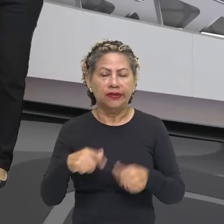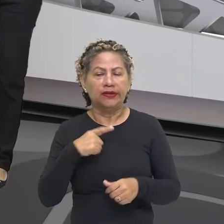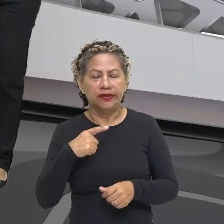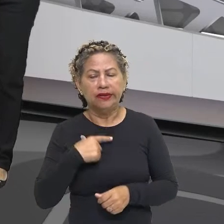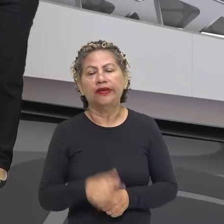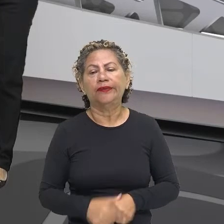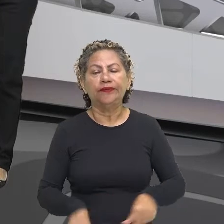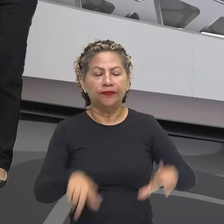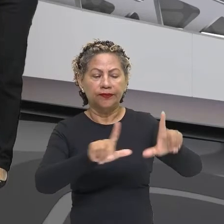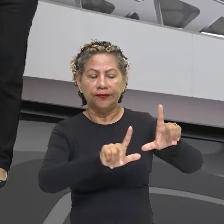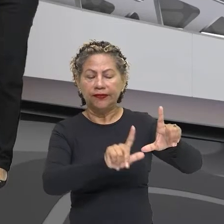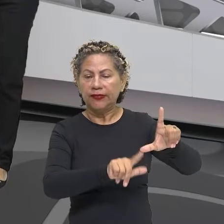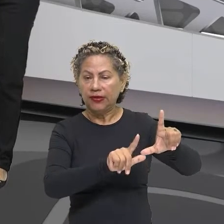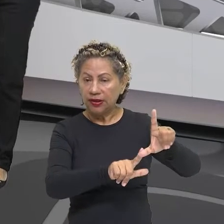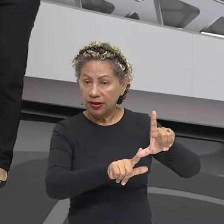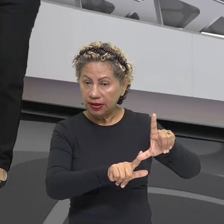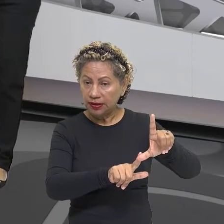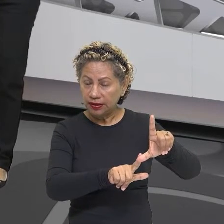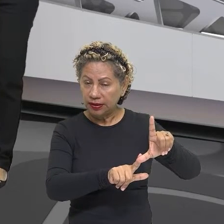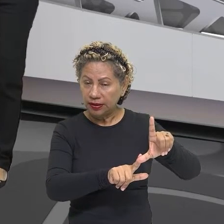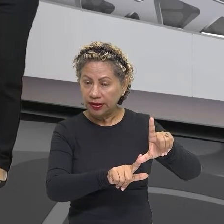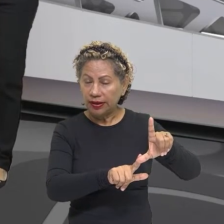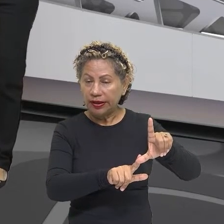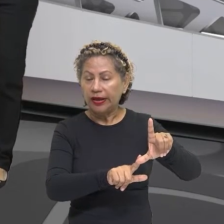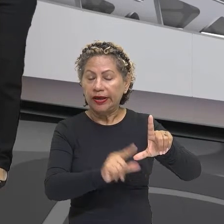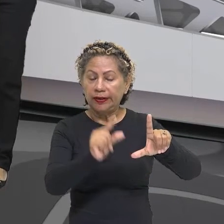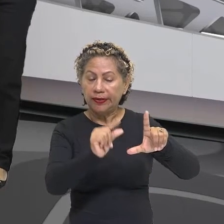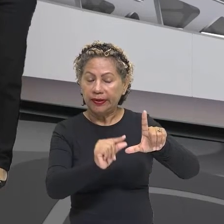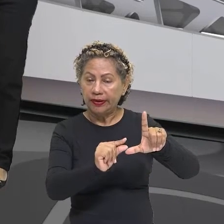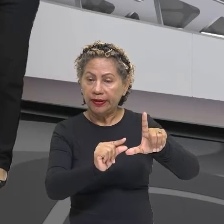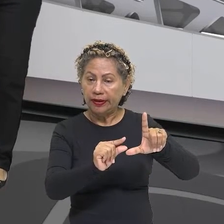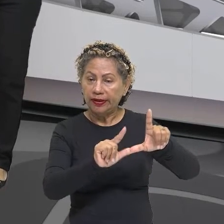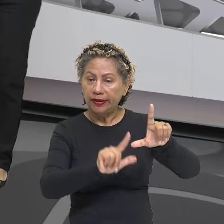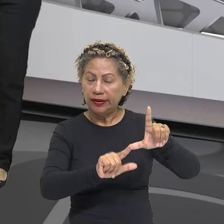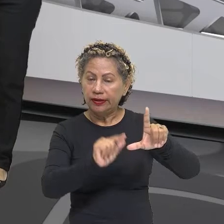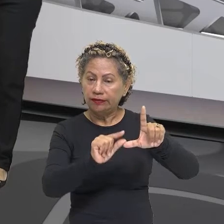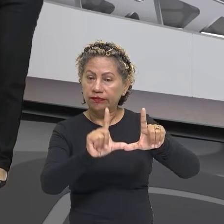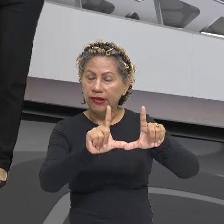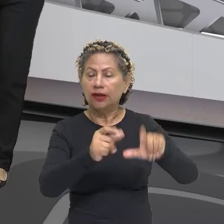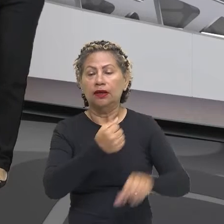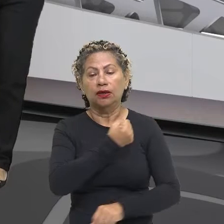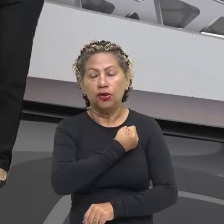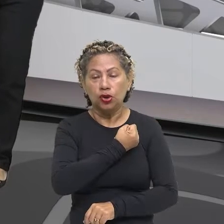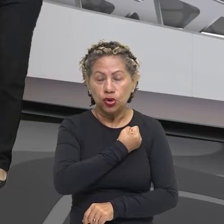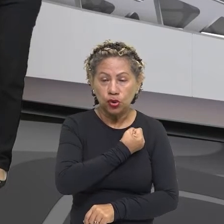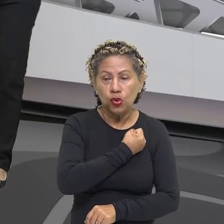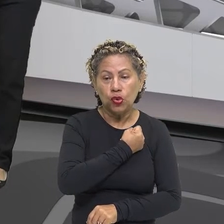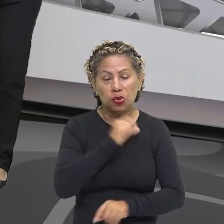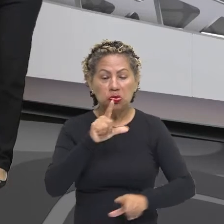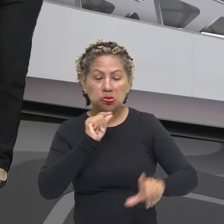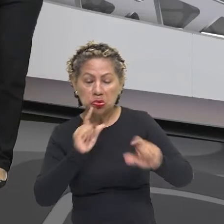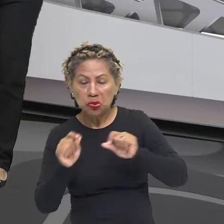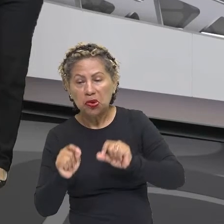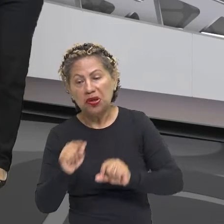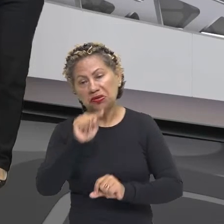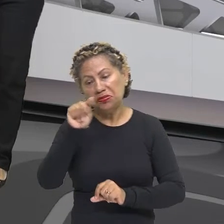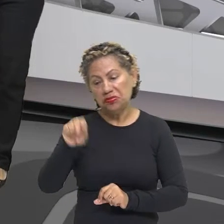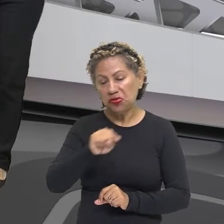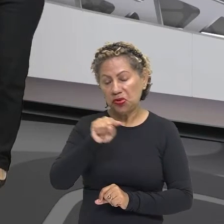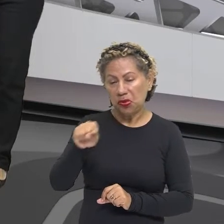senha que a gente consiga lembrar, porque você põe a senha, quando você for utilizar, não se lembra